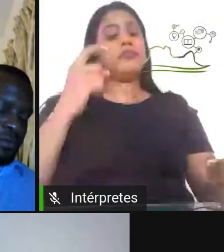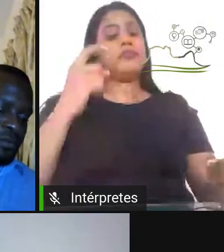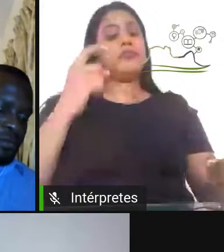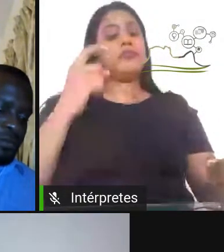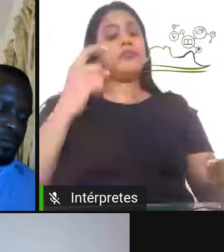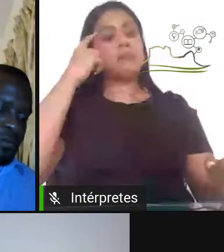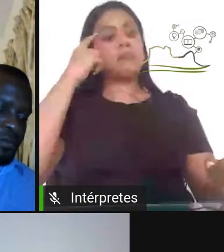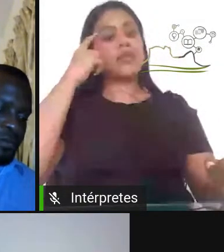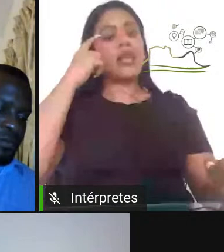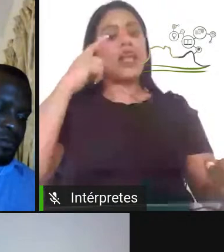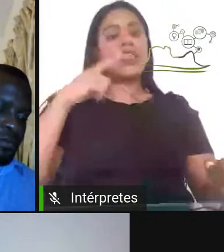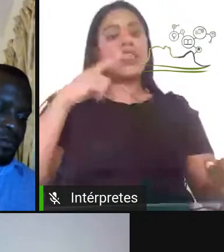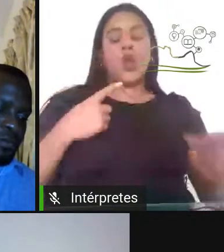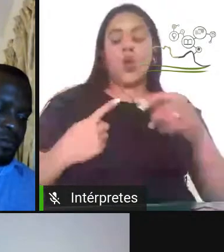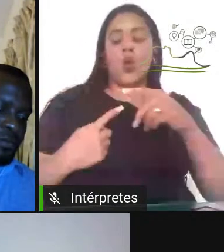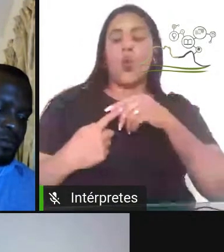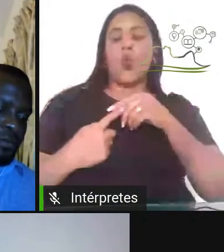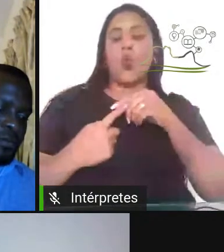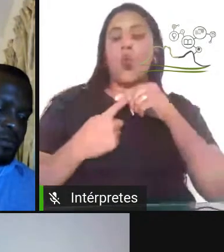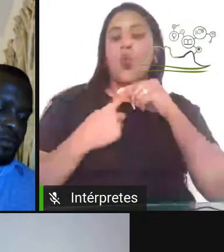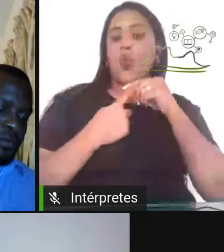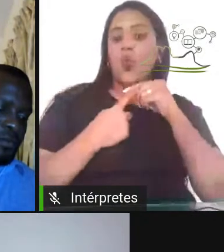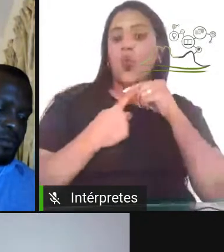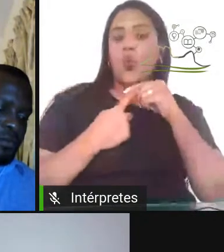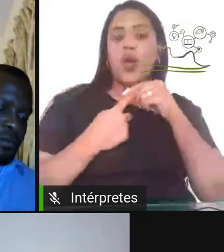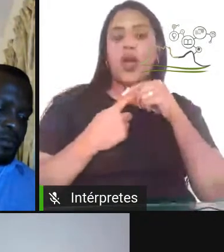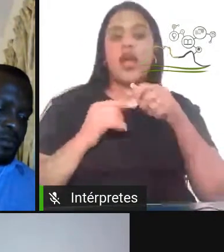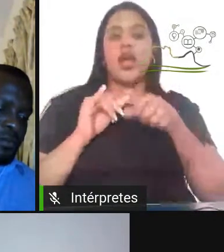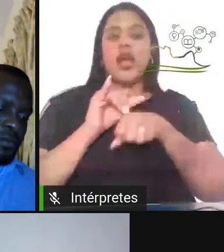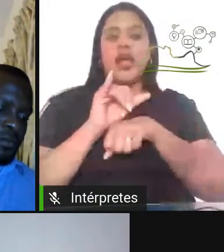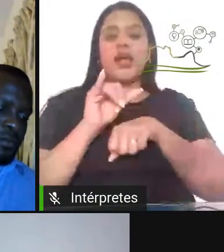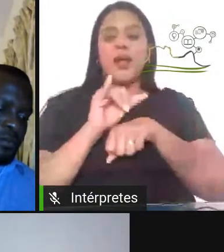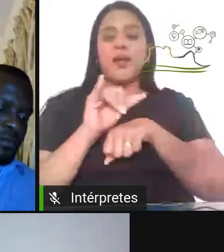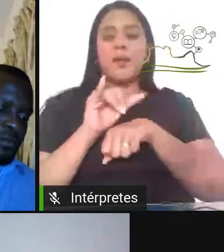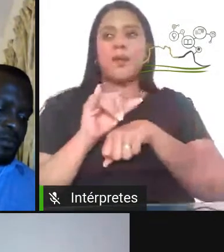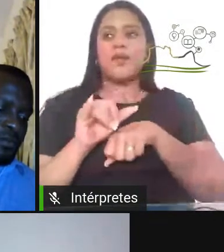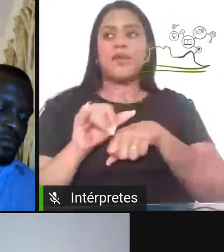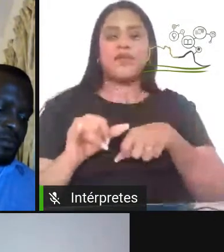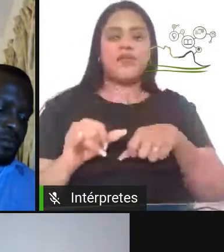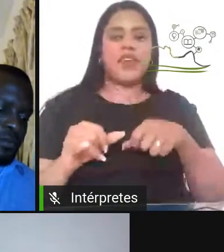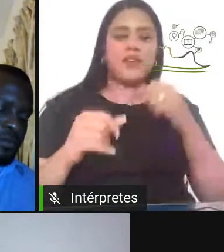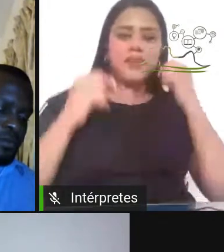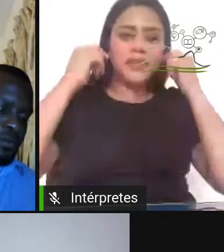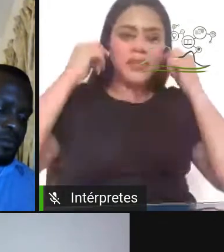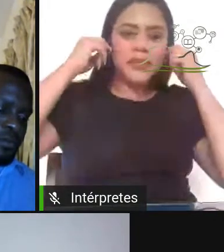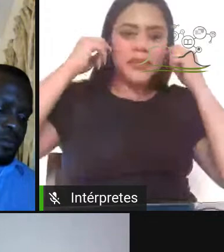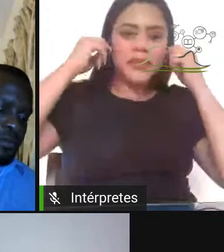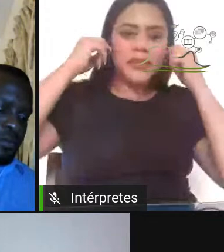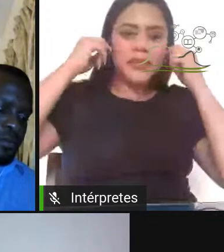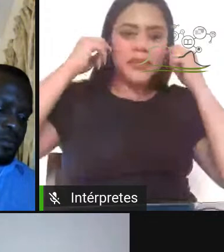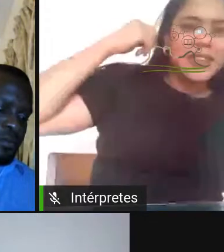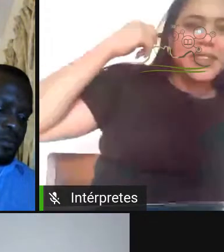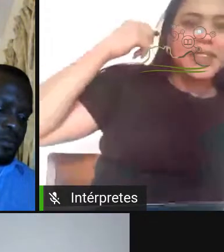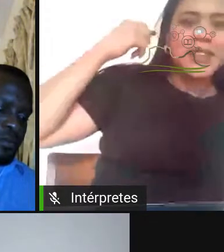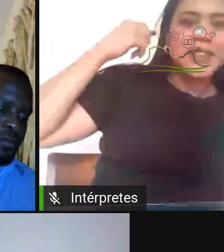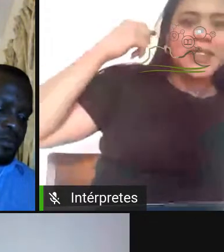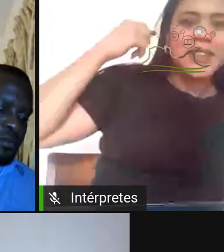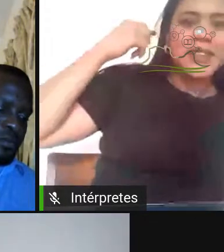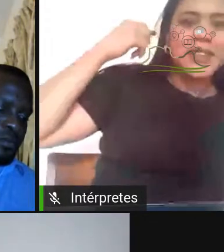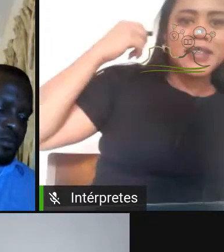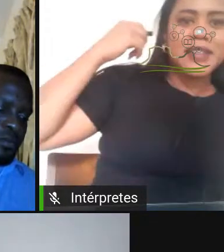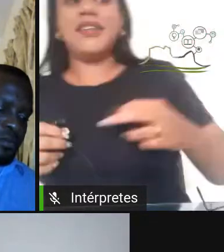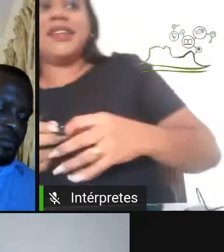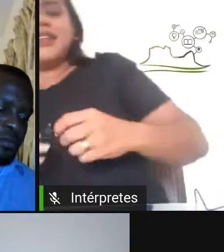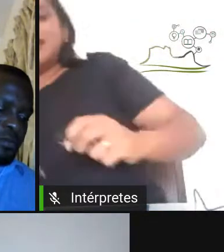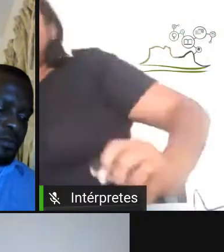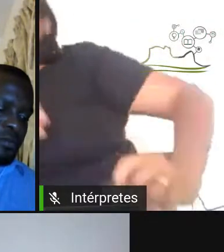unicamente a enganar-nos a nós próprios. Eliana, acaba de nos dizer, Carlos Osvaldo, que a escrita dele é mesmo